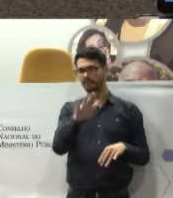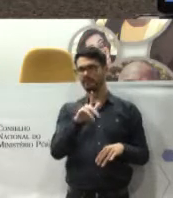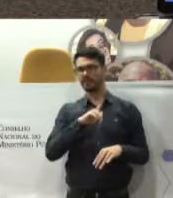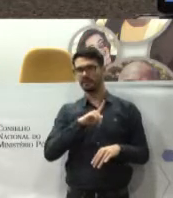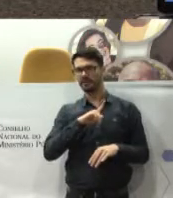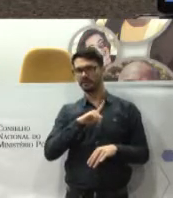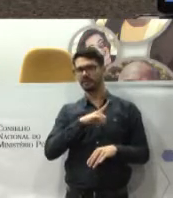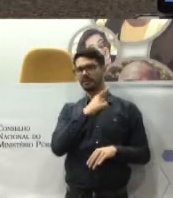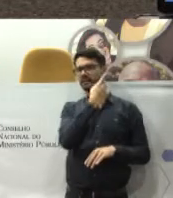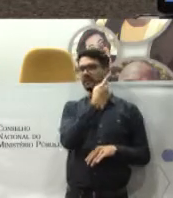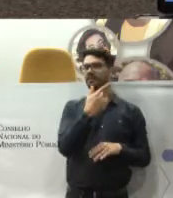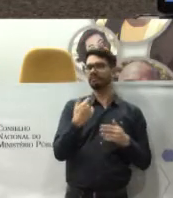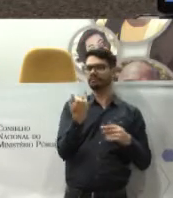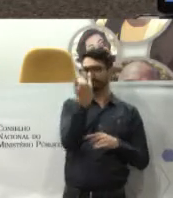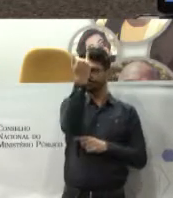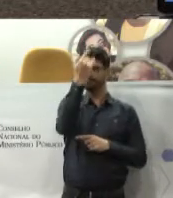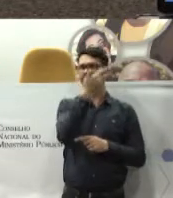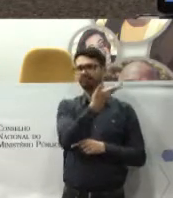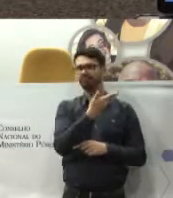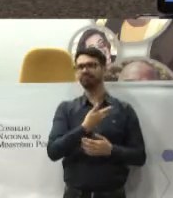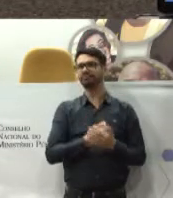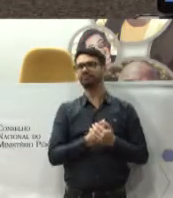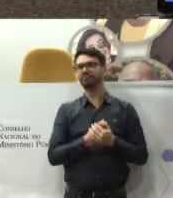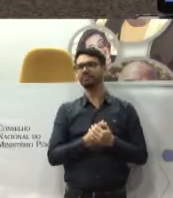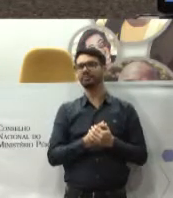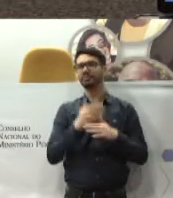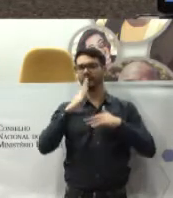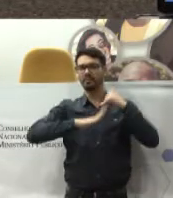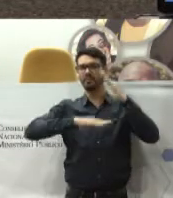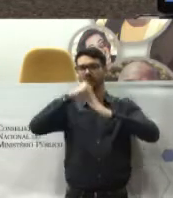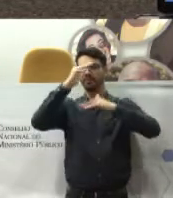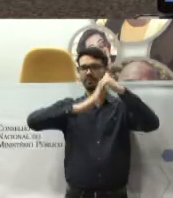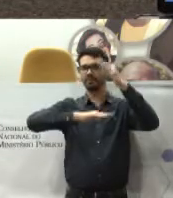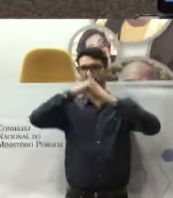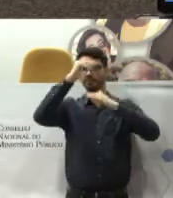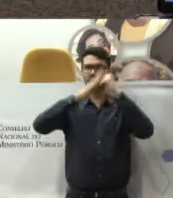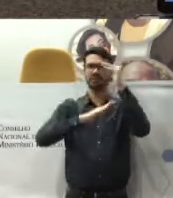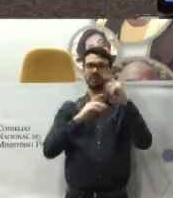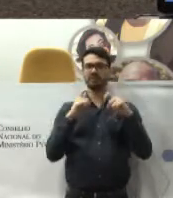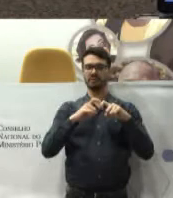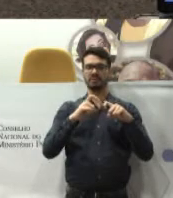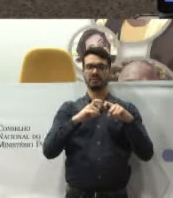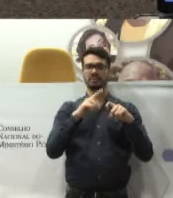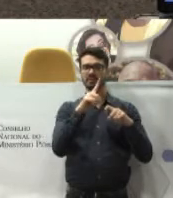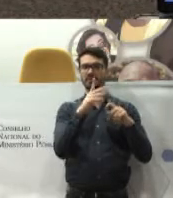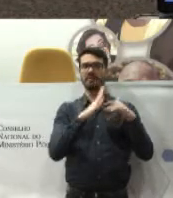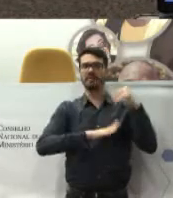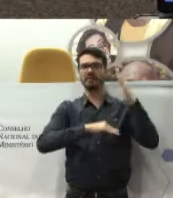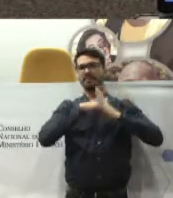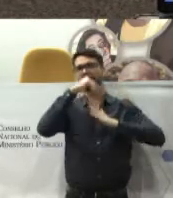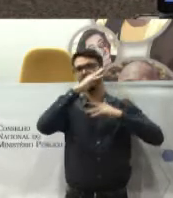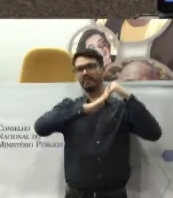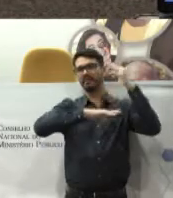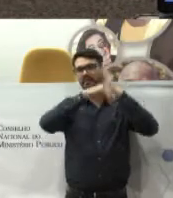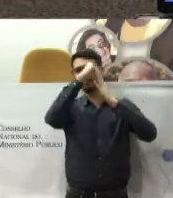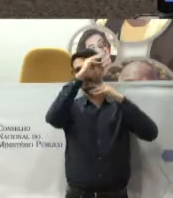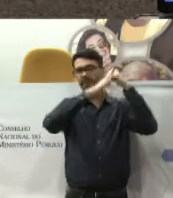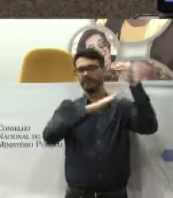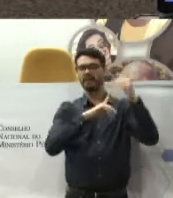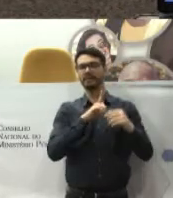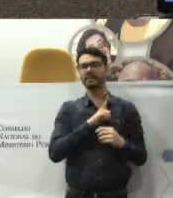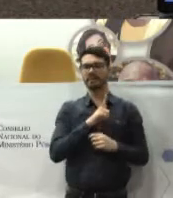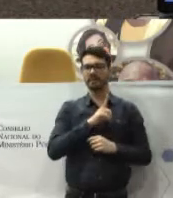tem uma questão a ser considerada, que é o profissional médico. O profissional médico, ele tem